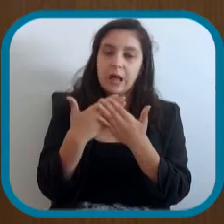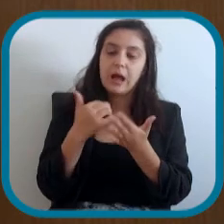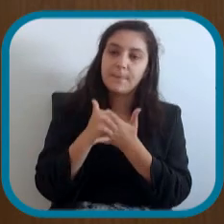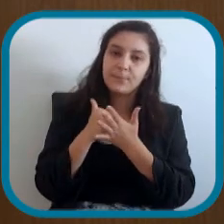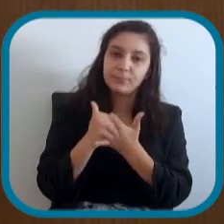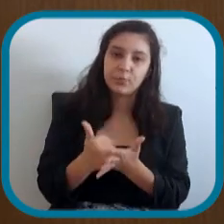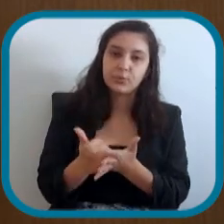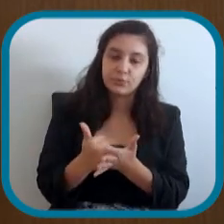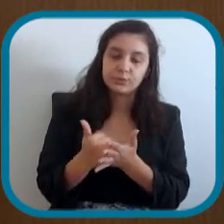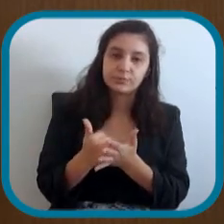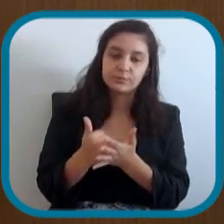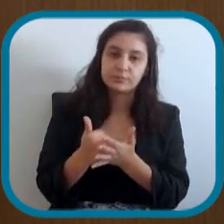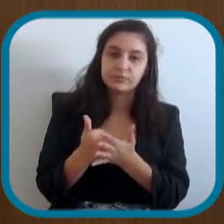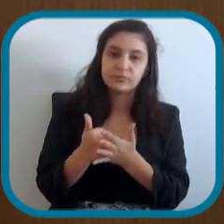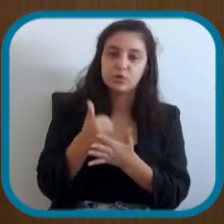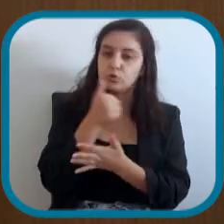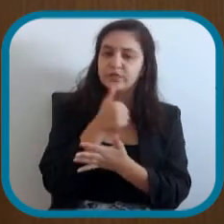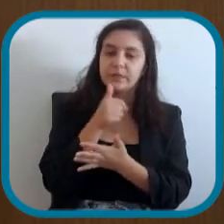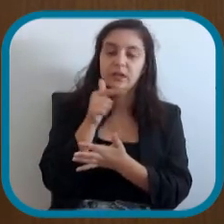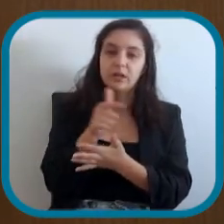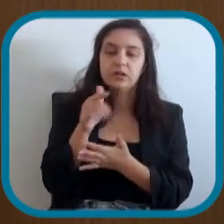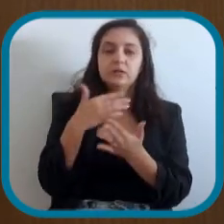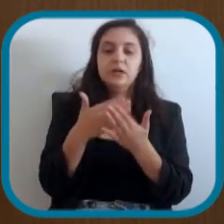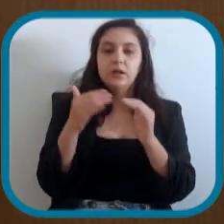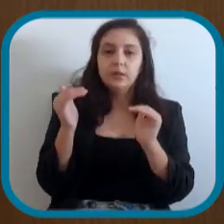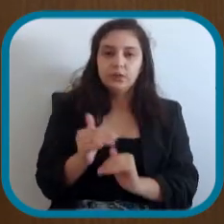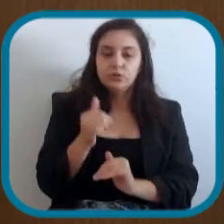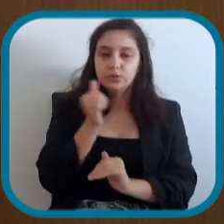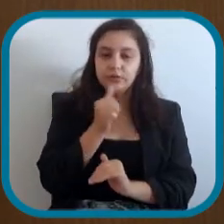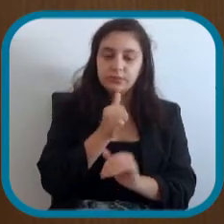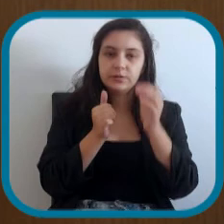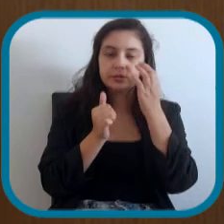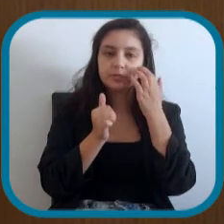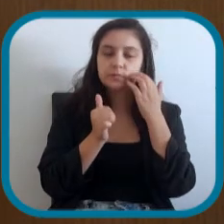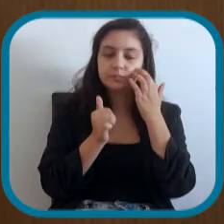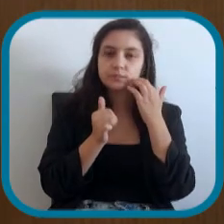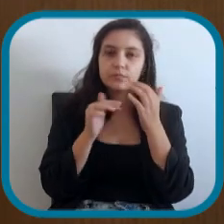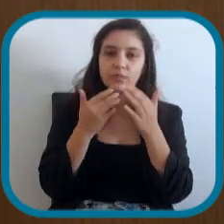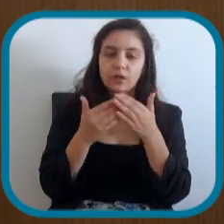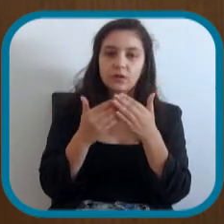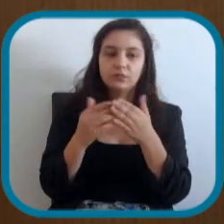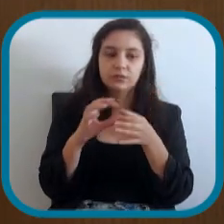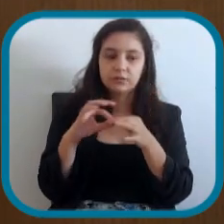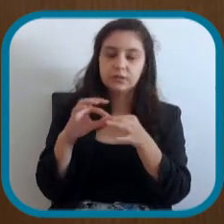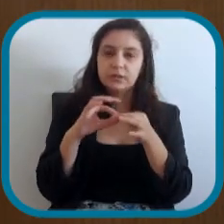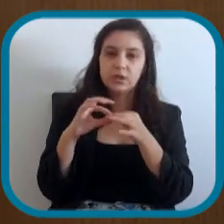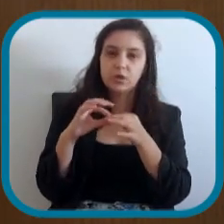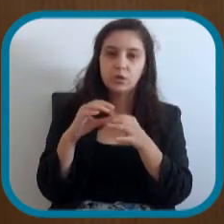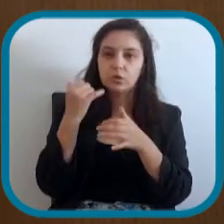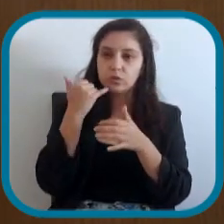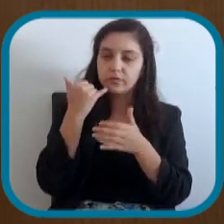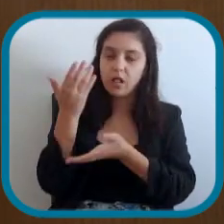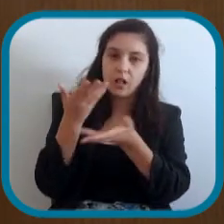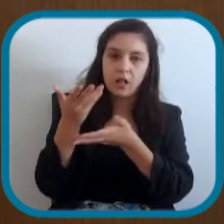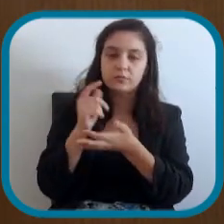para sermos um apoio a esse sofrimento, para minorar esse sofrimento, fazer com que, através